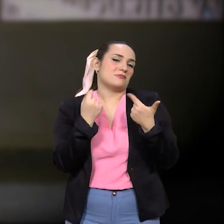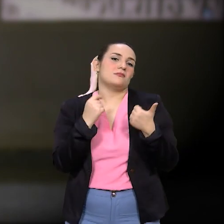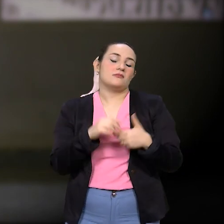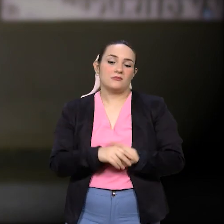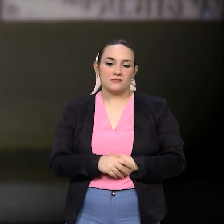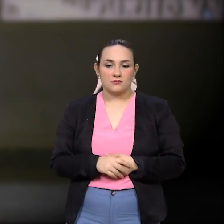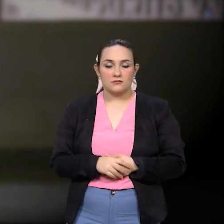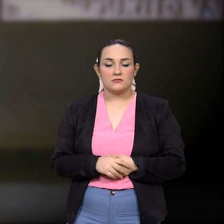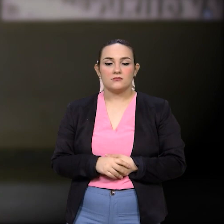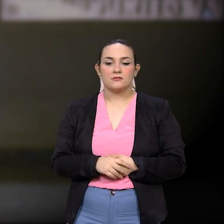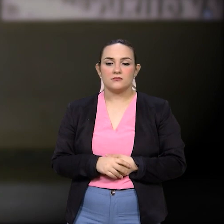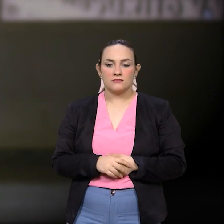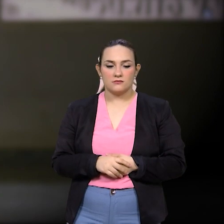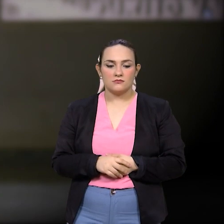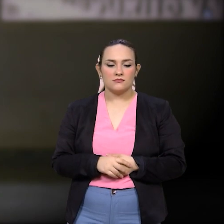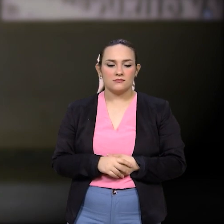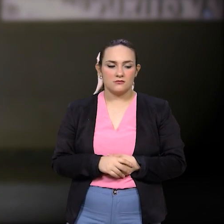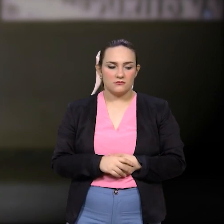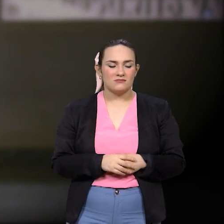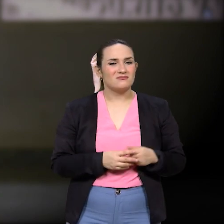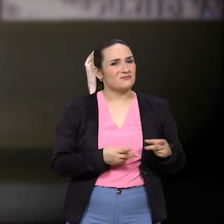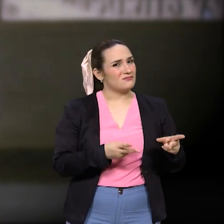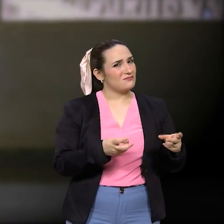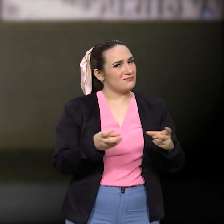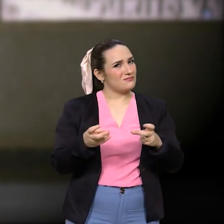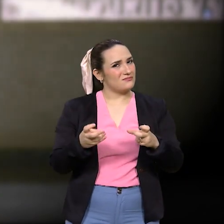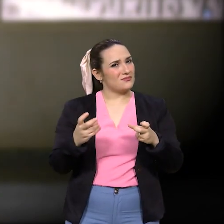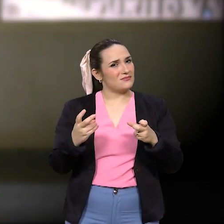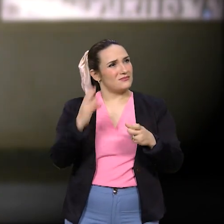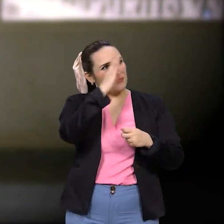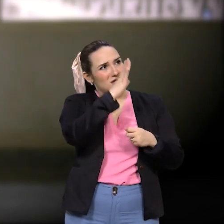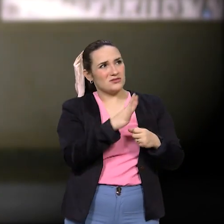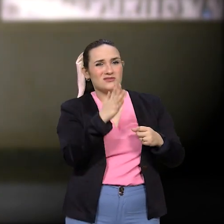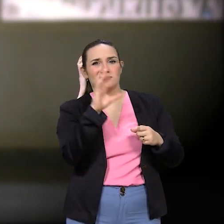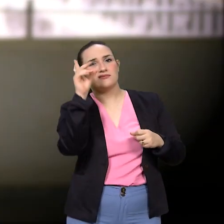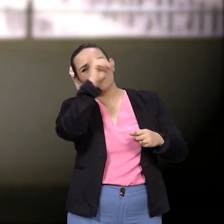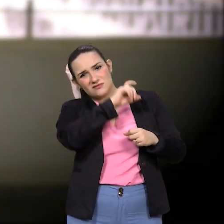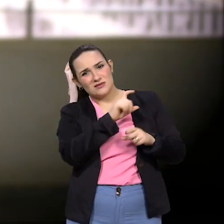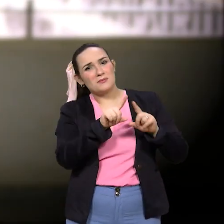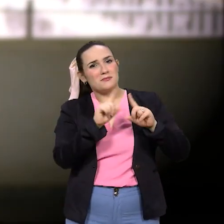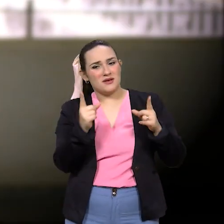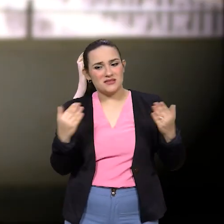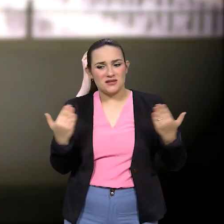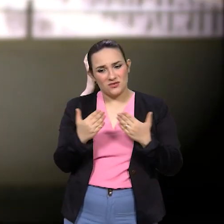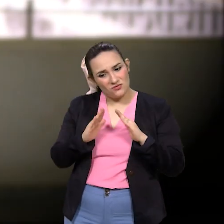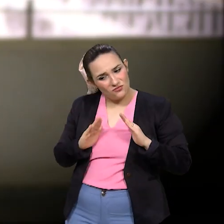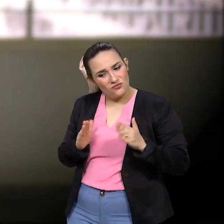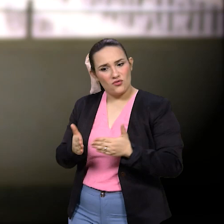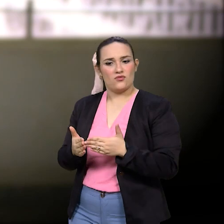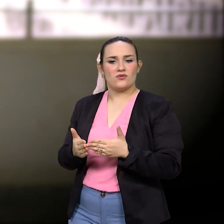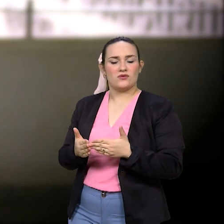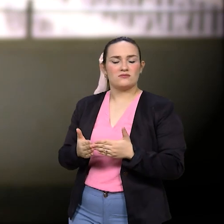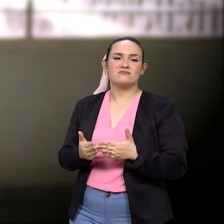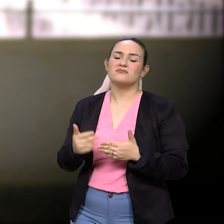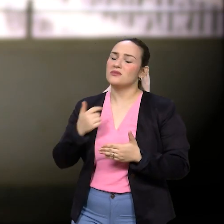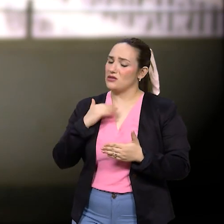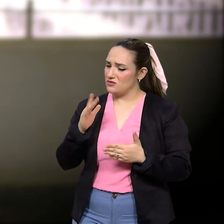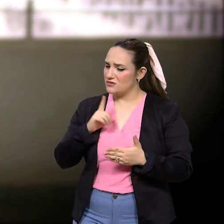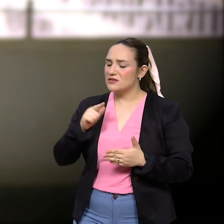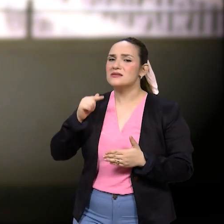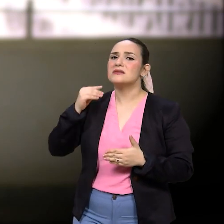muito boa, apesar de eu sentir uma dificuldade muito grande no âmbito nacional. Mas vamos continuar trabalhando. A experiência